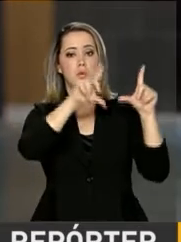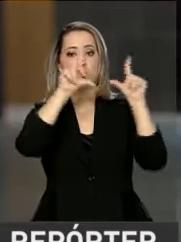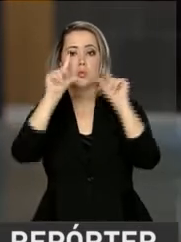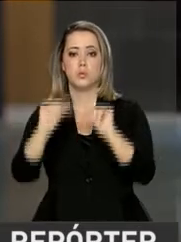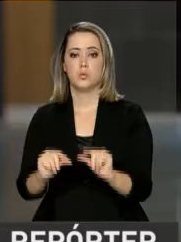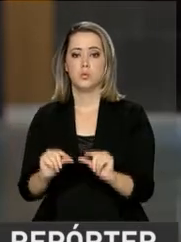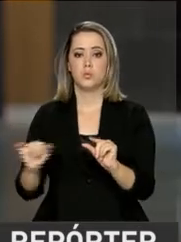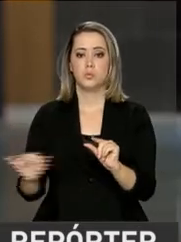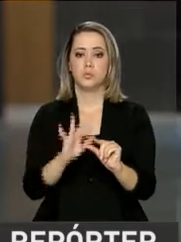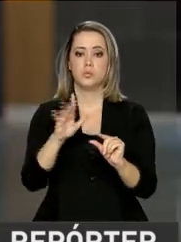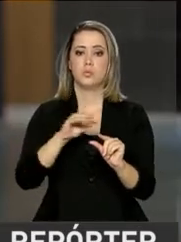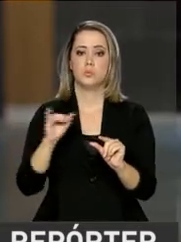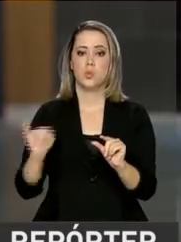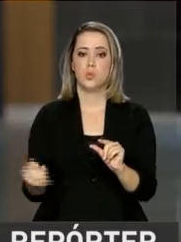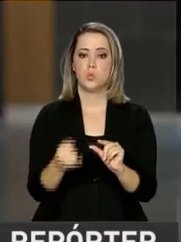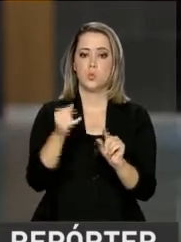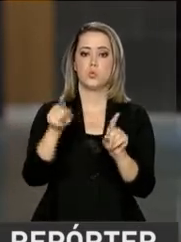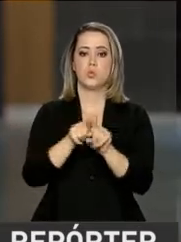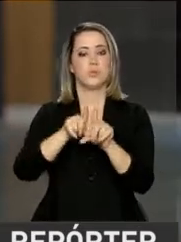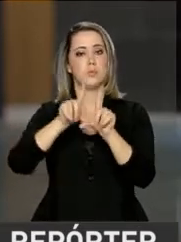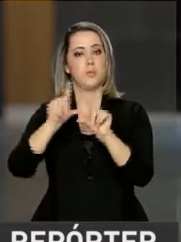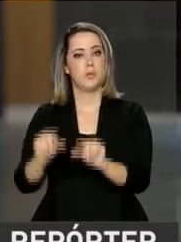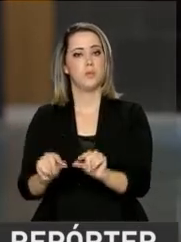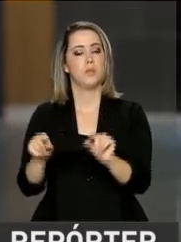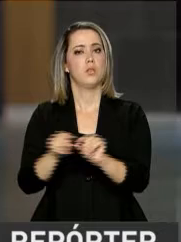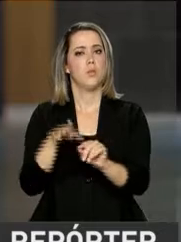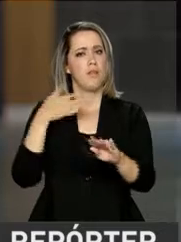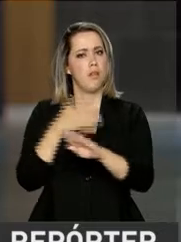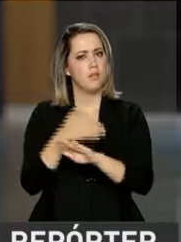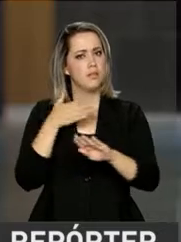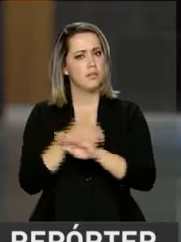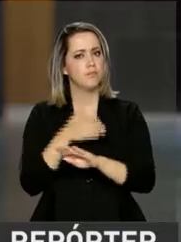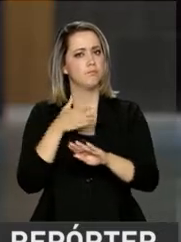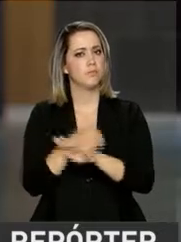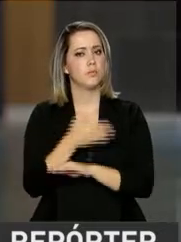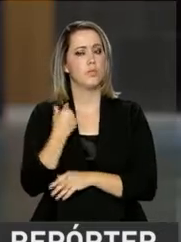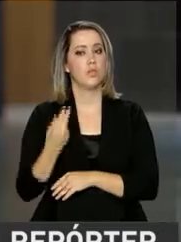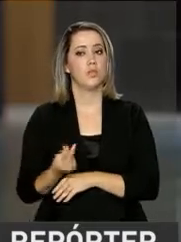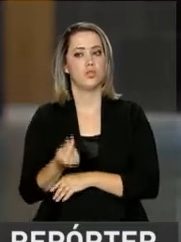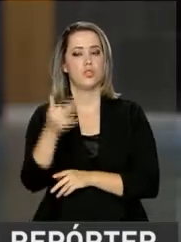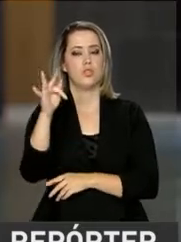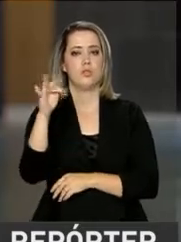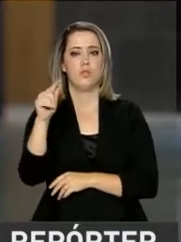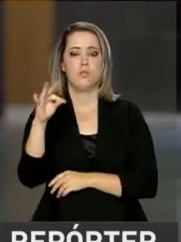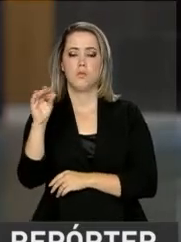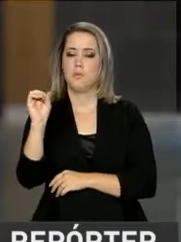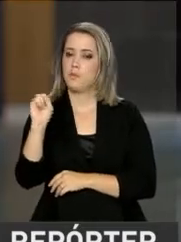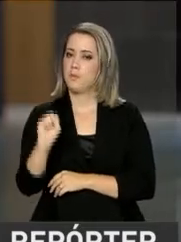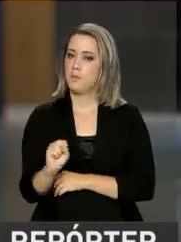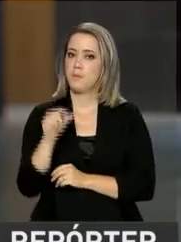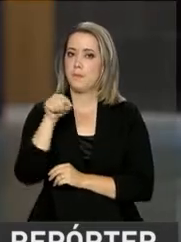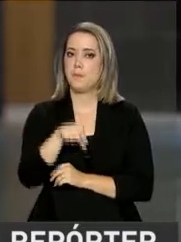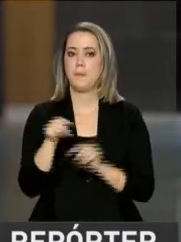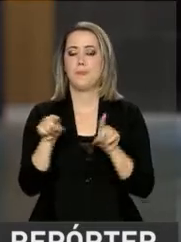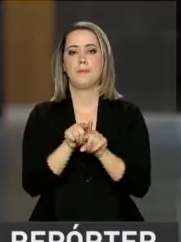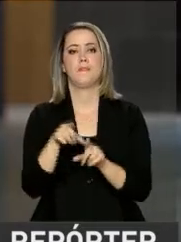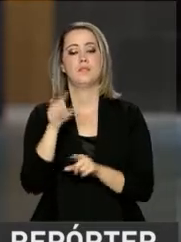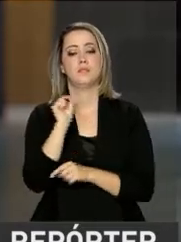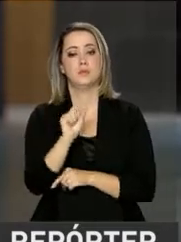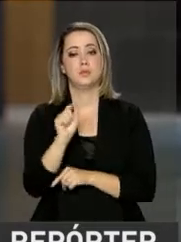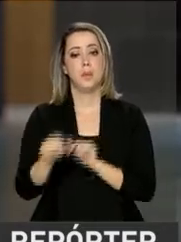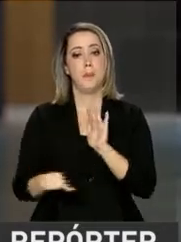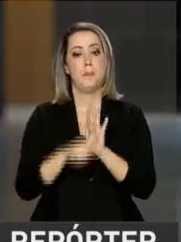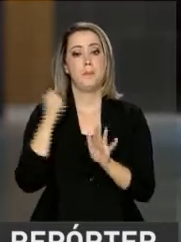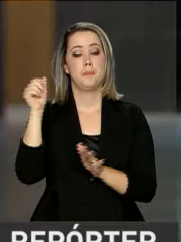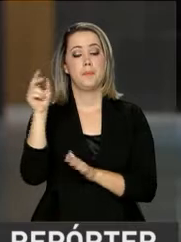redução da taxa de juros e também pela entrada de recursos das contas inativas do fgts a é a